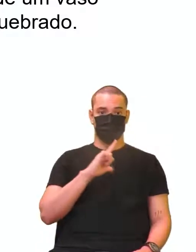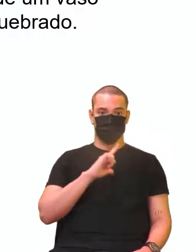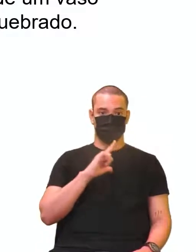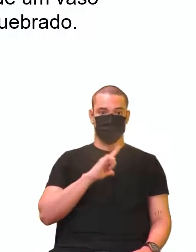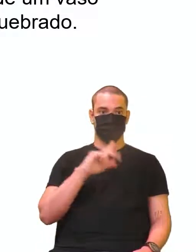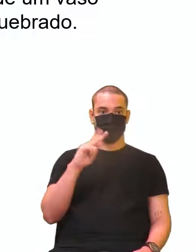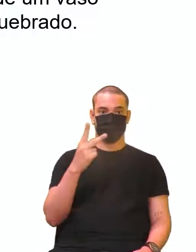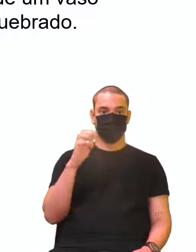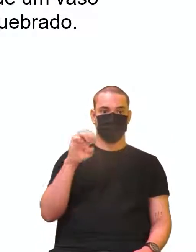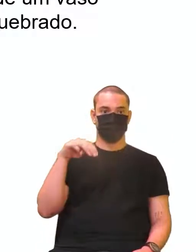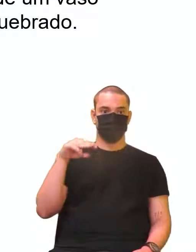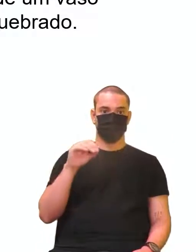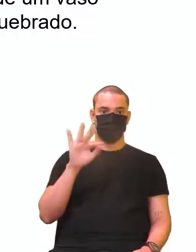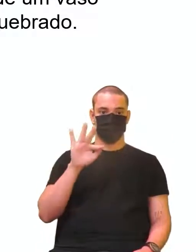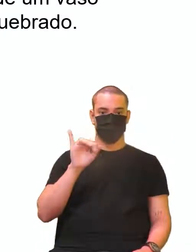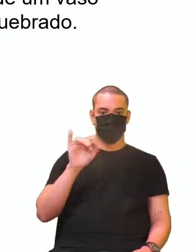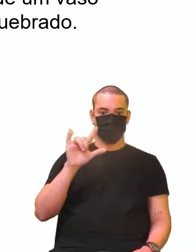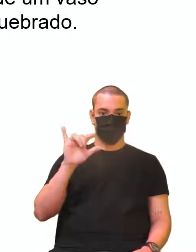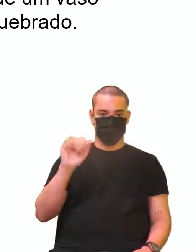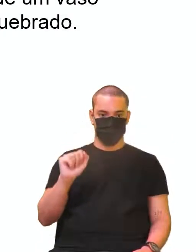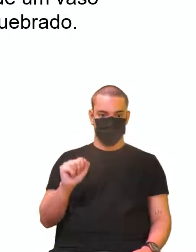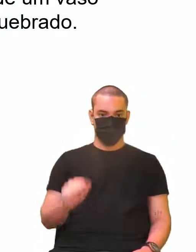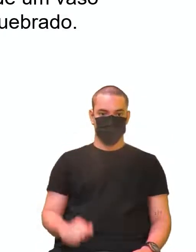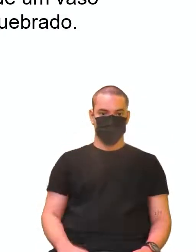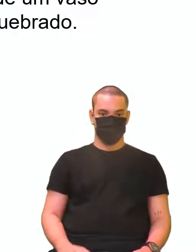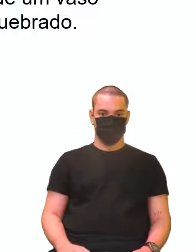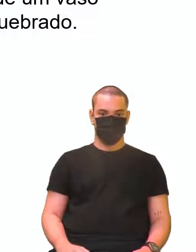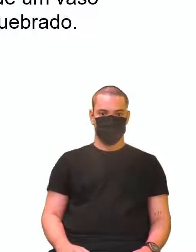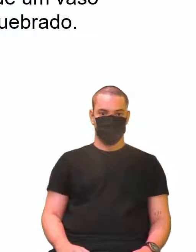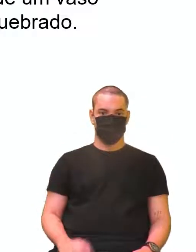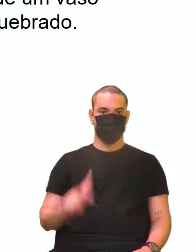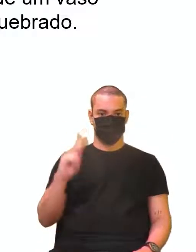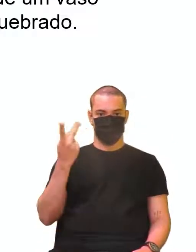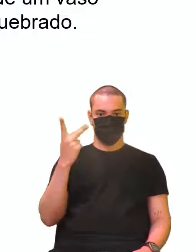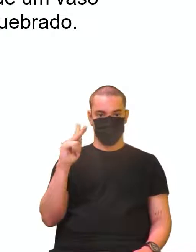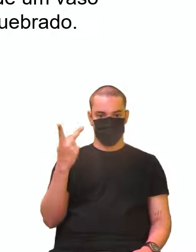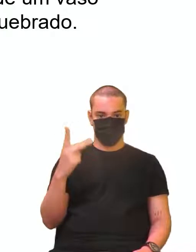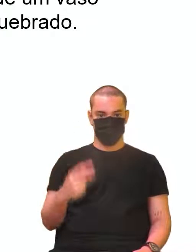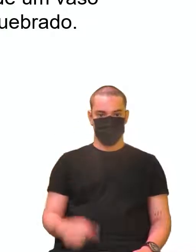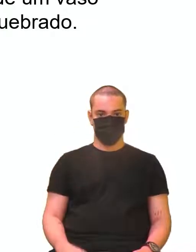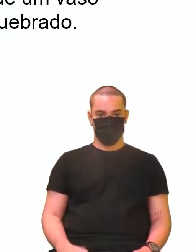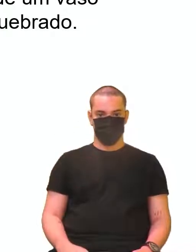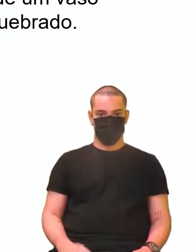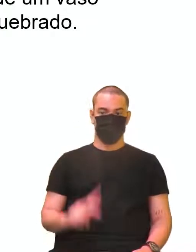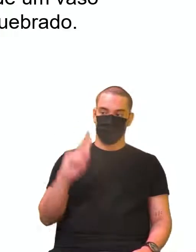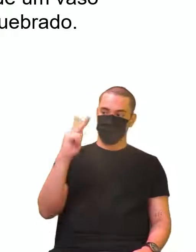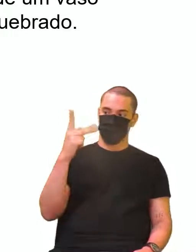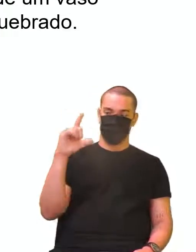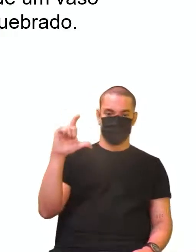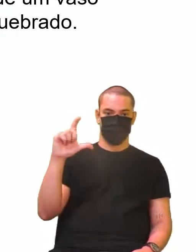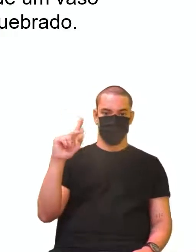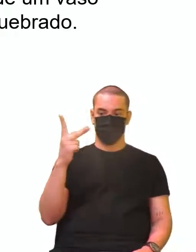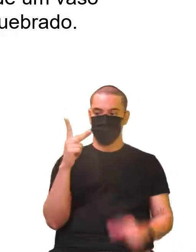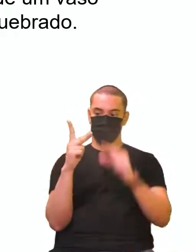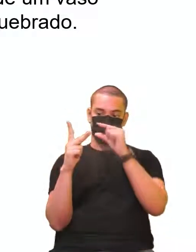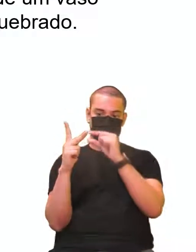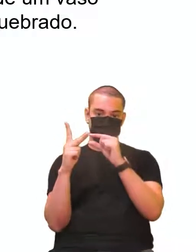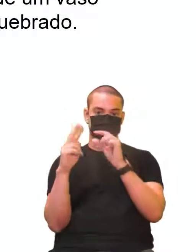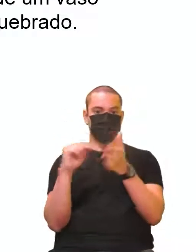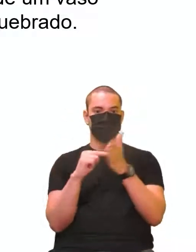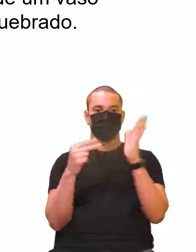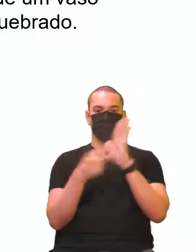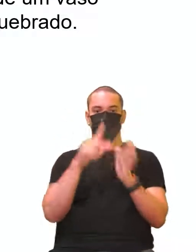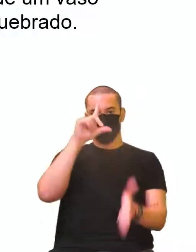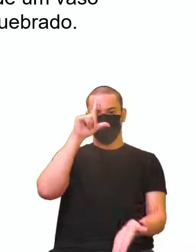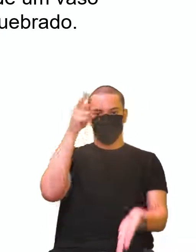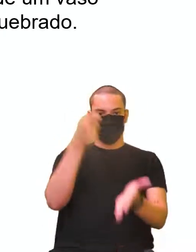de hemofilia. Então, eu vou colocar aqui, ó, o Hzão e o Hzinho. Então, o Hzinho é que